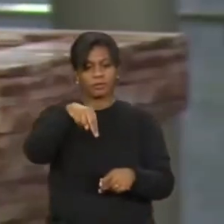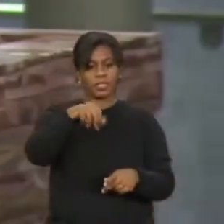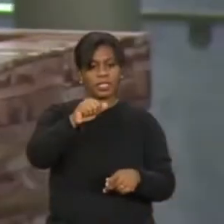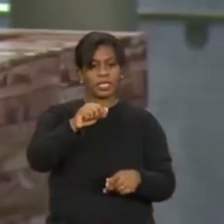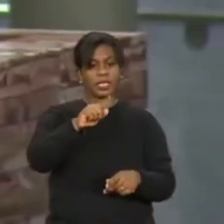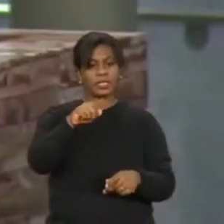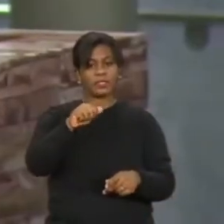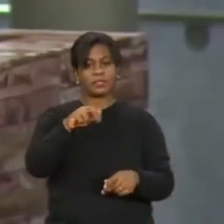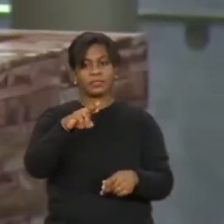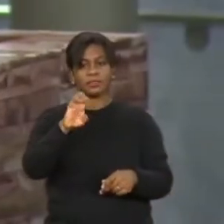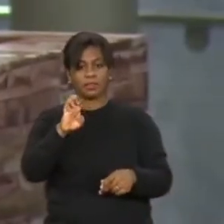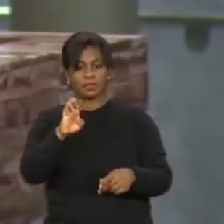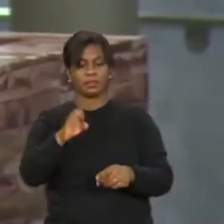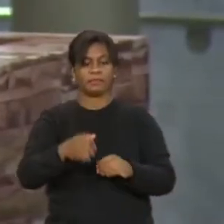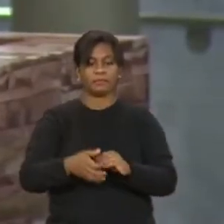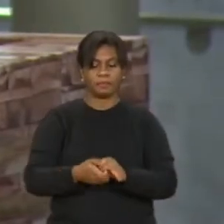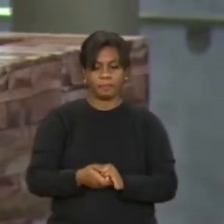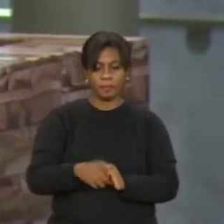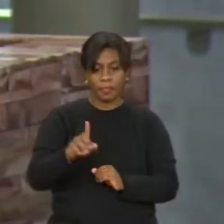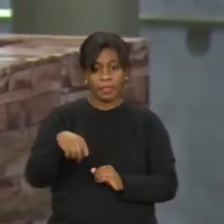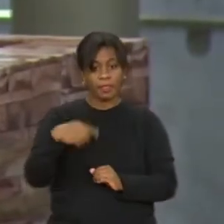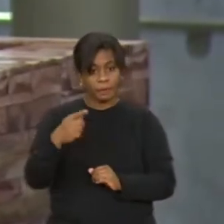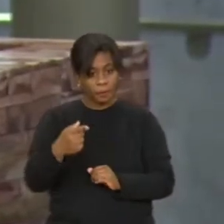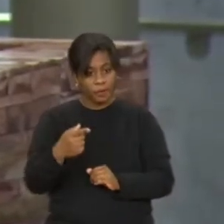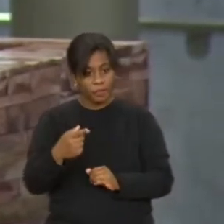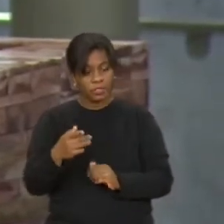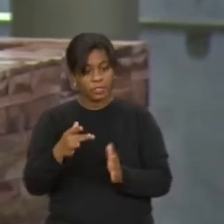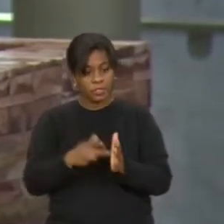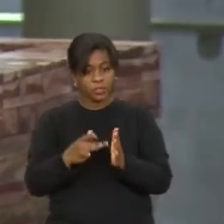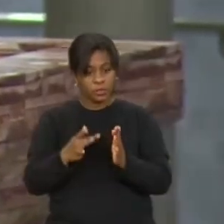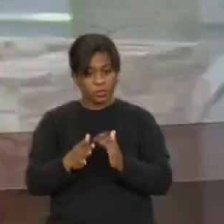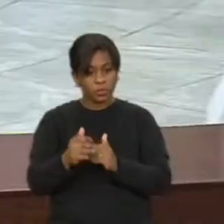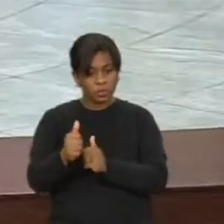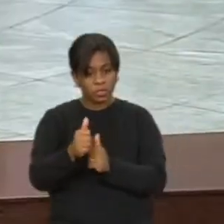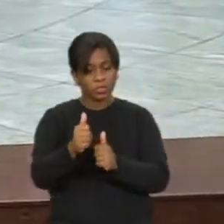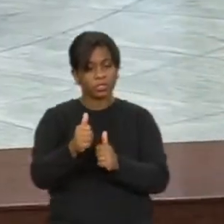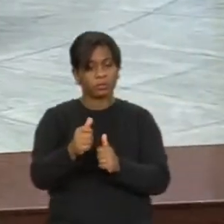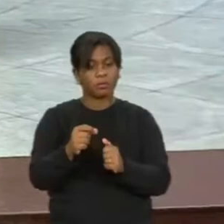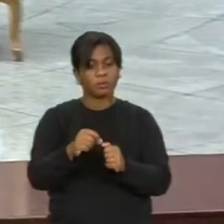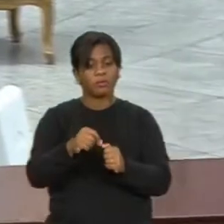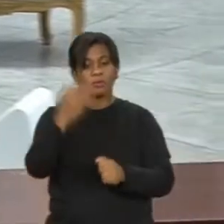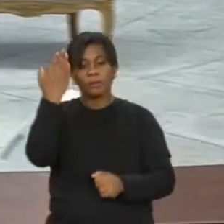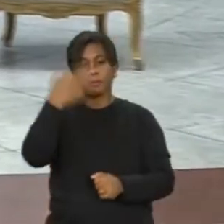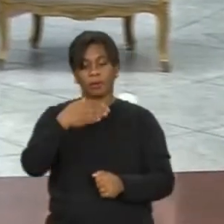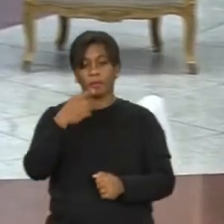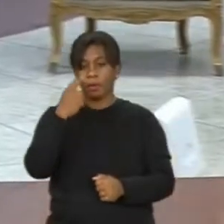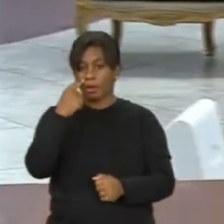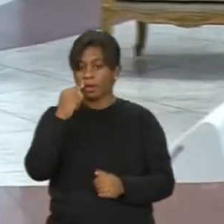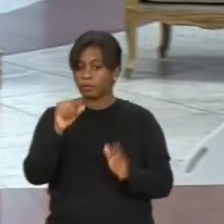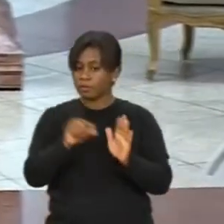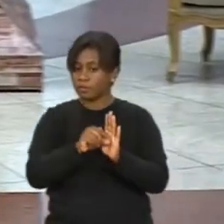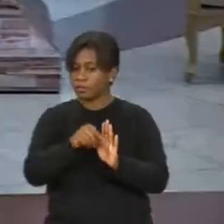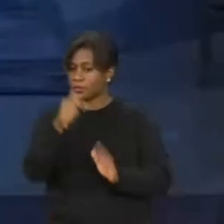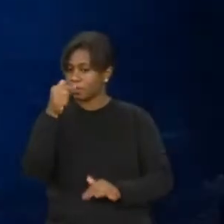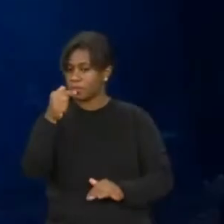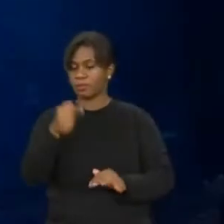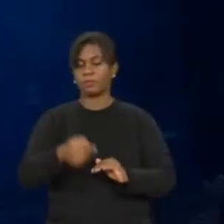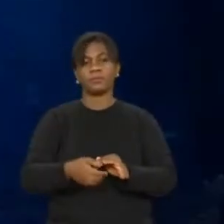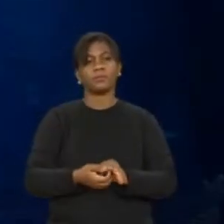ele colocou os discípulos dele à prova. Olha o que ele fala no versículo 7. Diz assim: